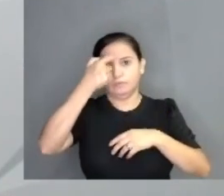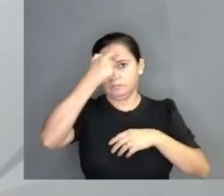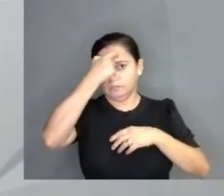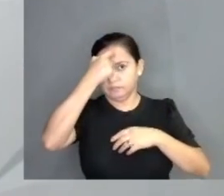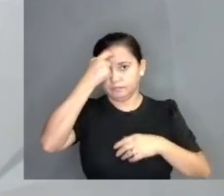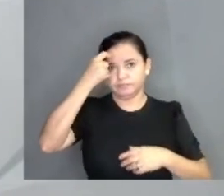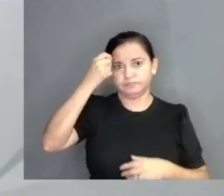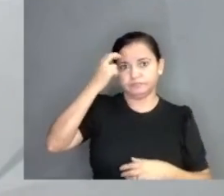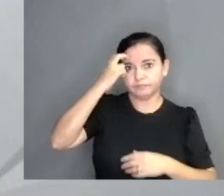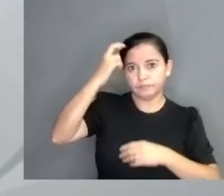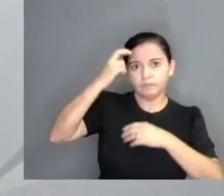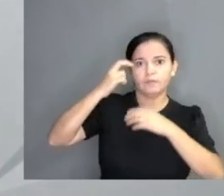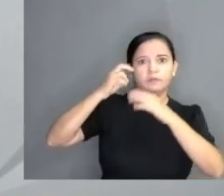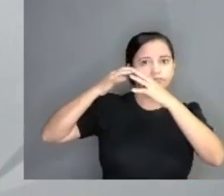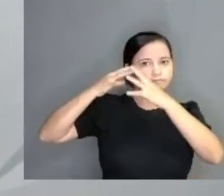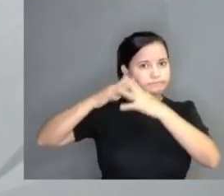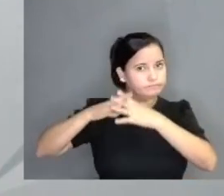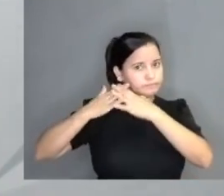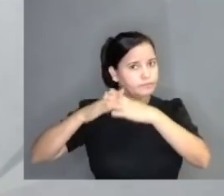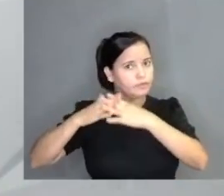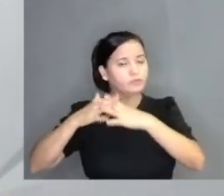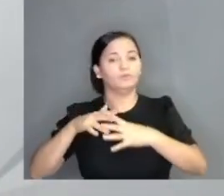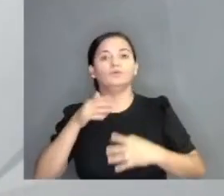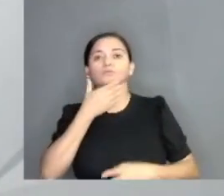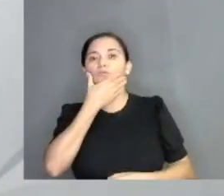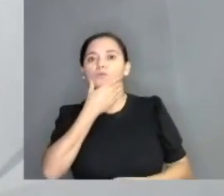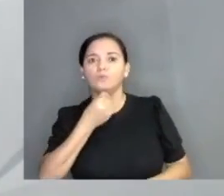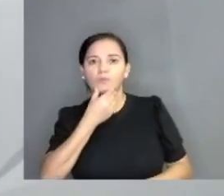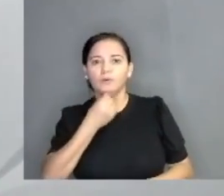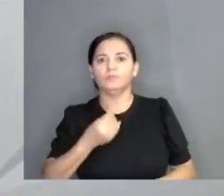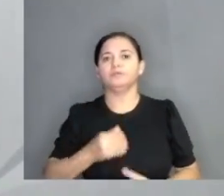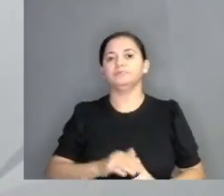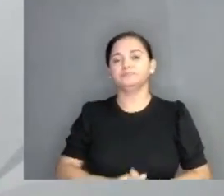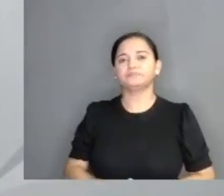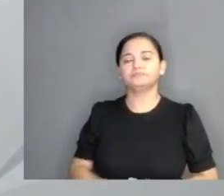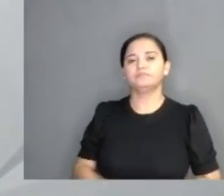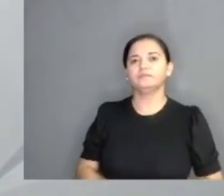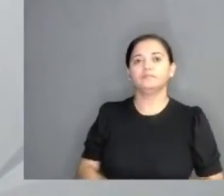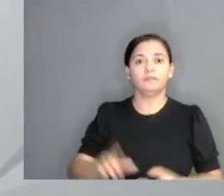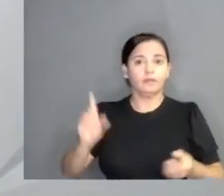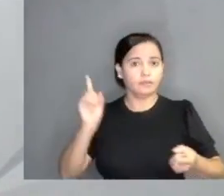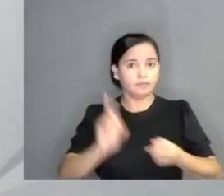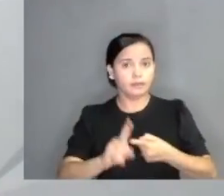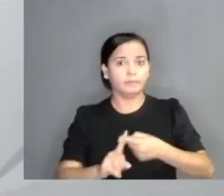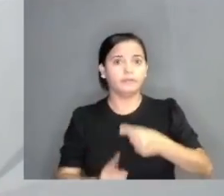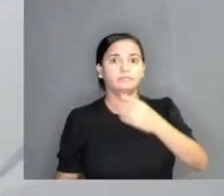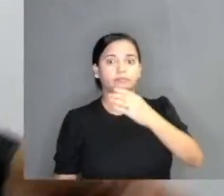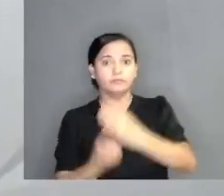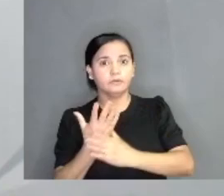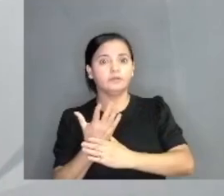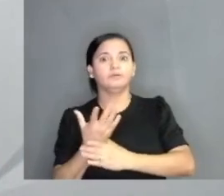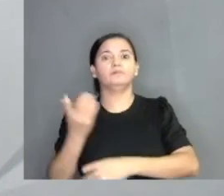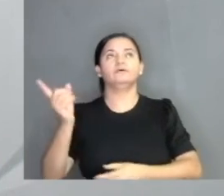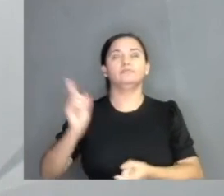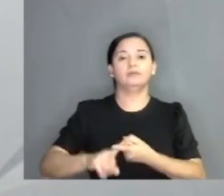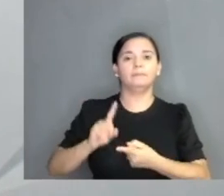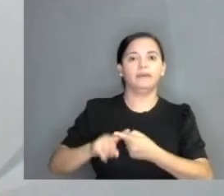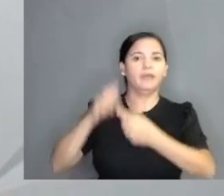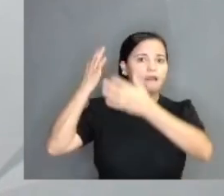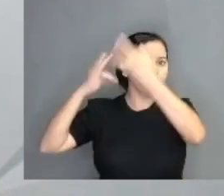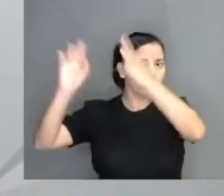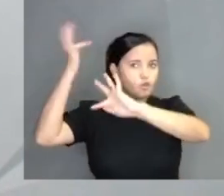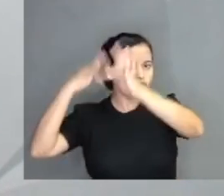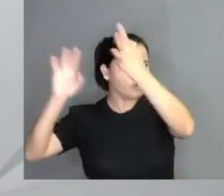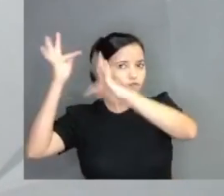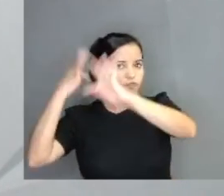o Renascimento, ele priorizou também a filosofia, né? Então temos a filosofia de Platão, temos